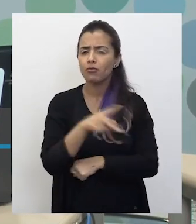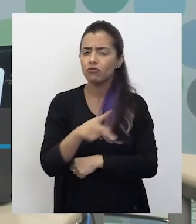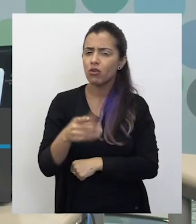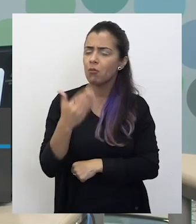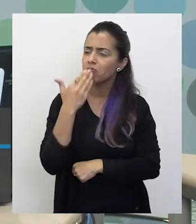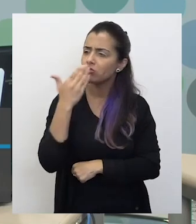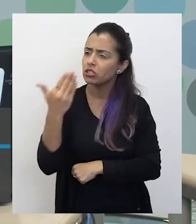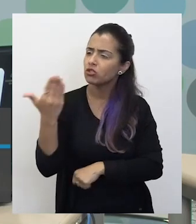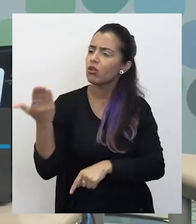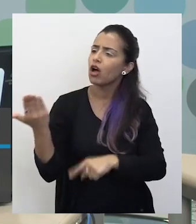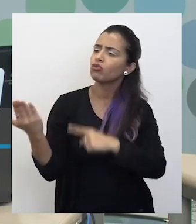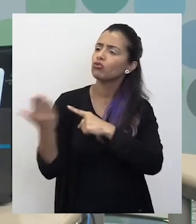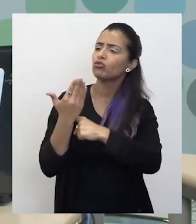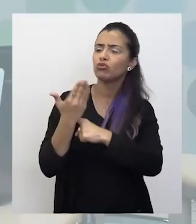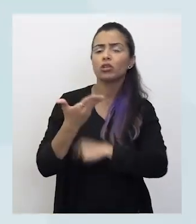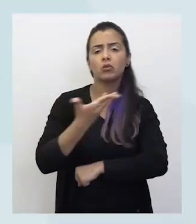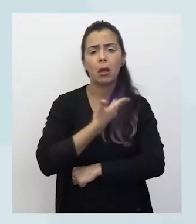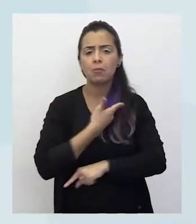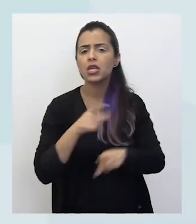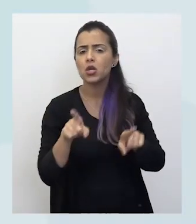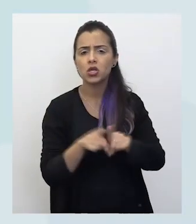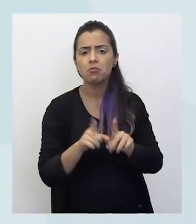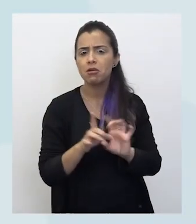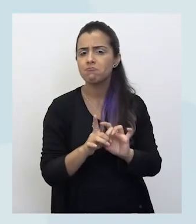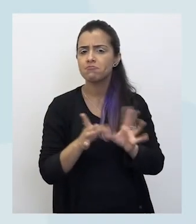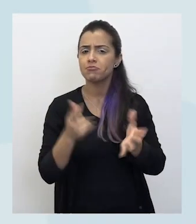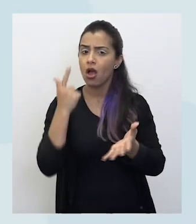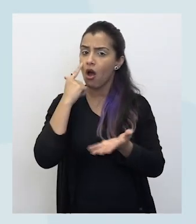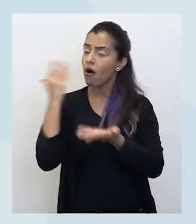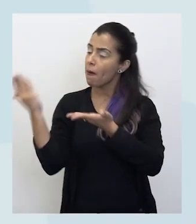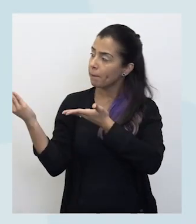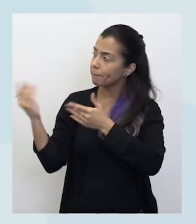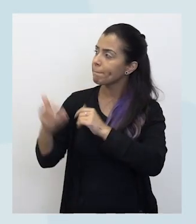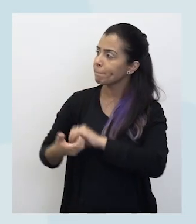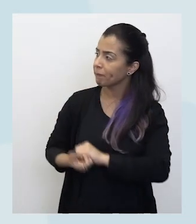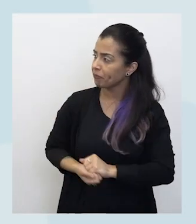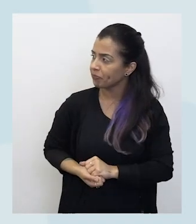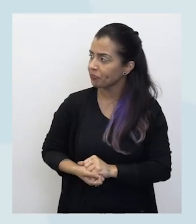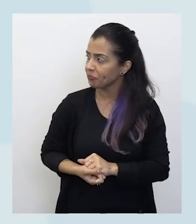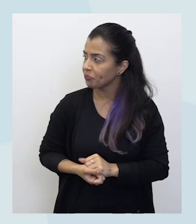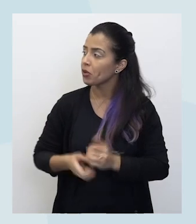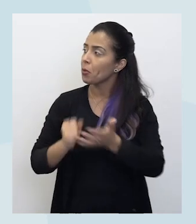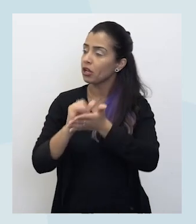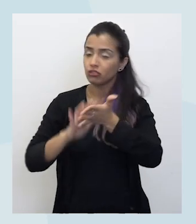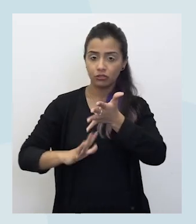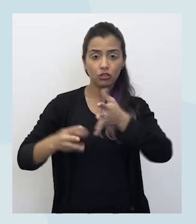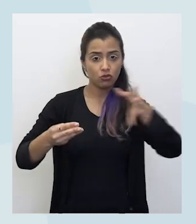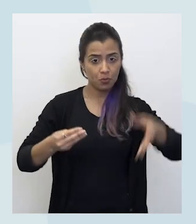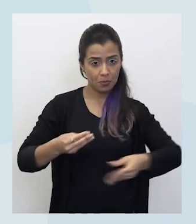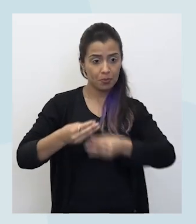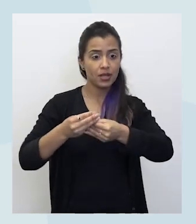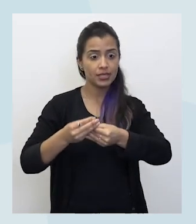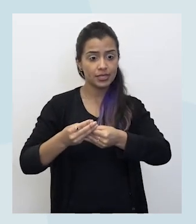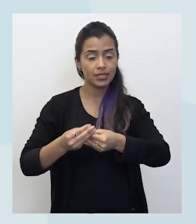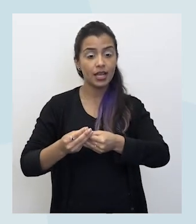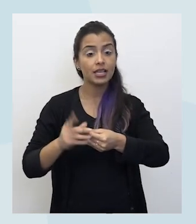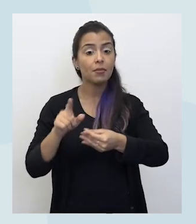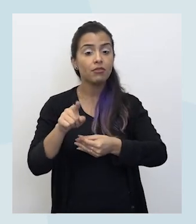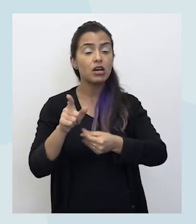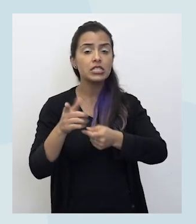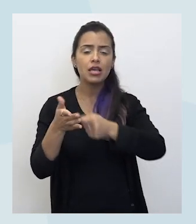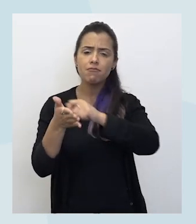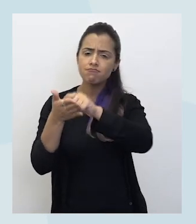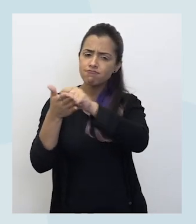seus colegas. Então, acompanhe aí na tela de vocês. Então, nós temos uma atividade complementar que diz, faça anotações sobre